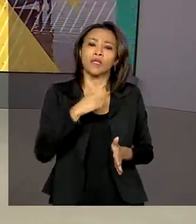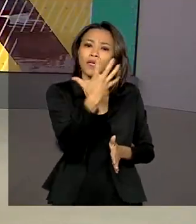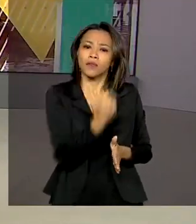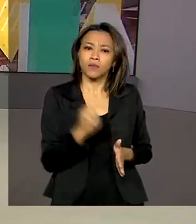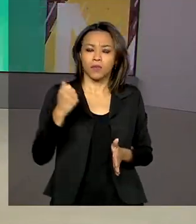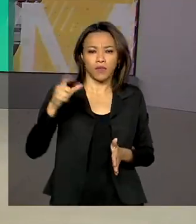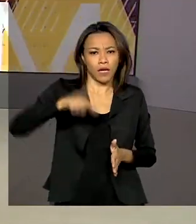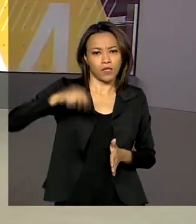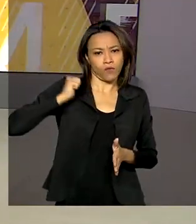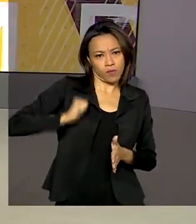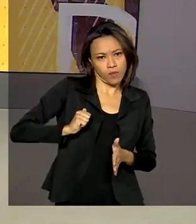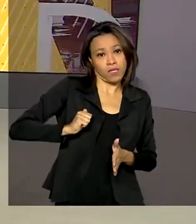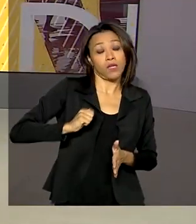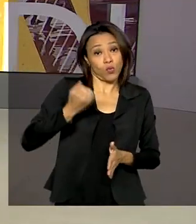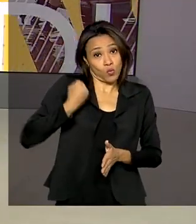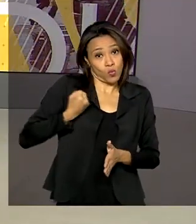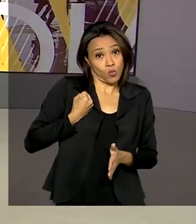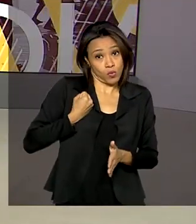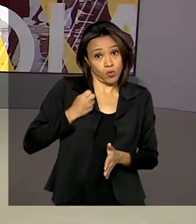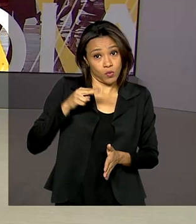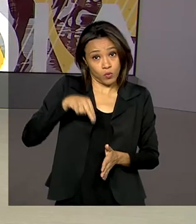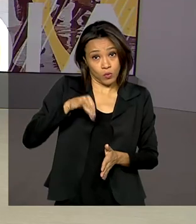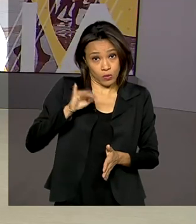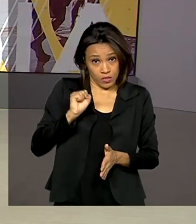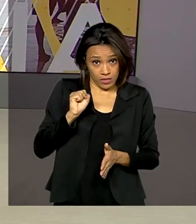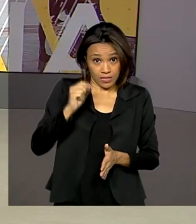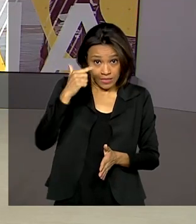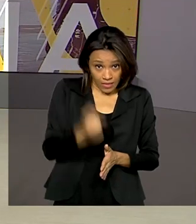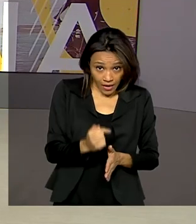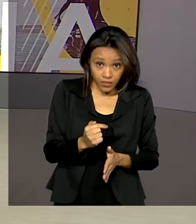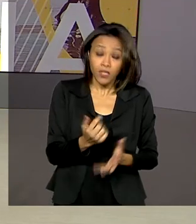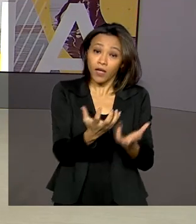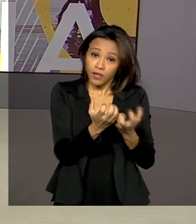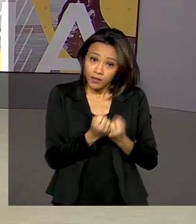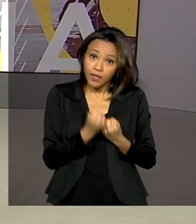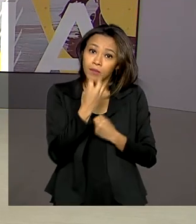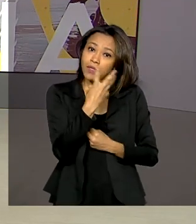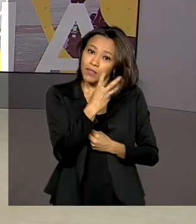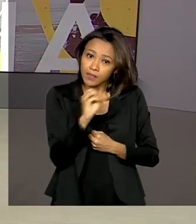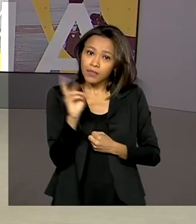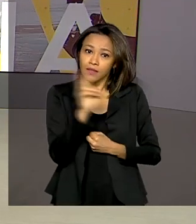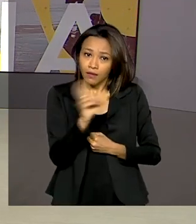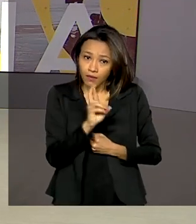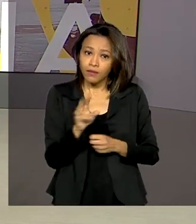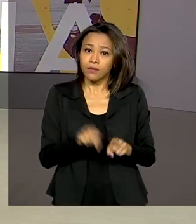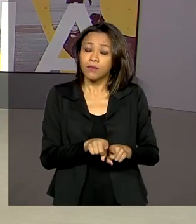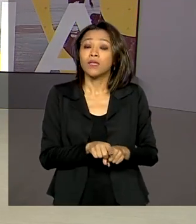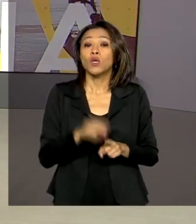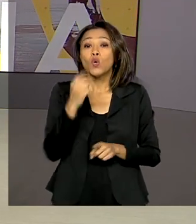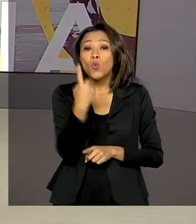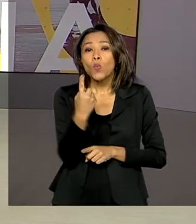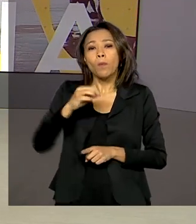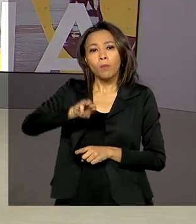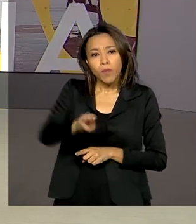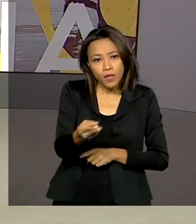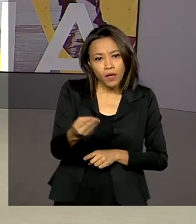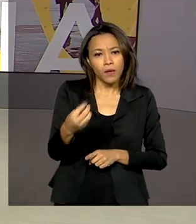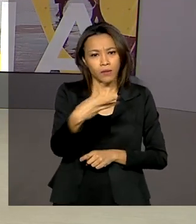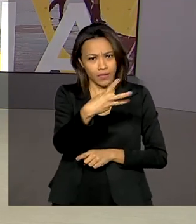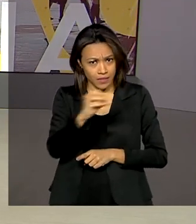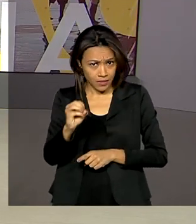final 7 recebem a parcela Extra de 300 reais do auxílio extensão 1 milhão e 600 mil pessoas fazem